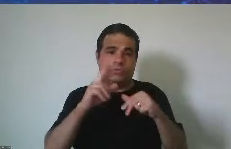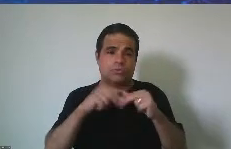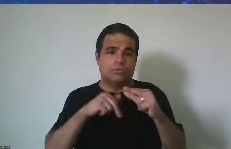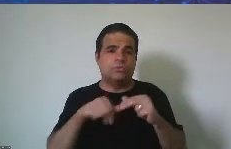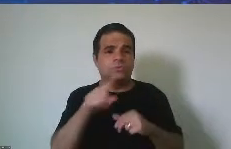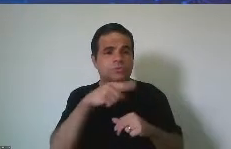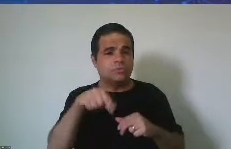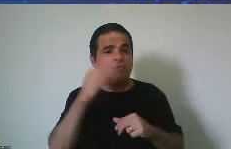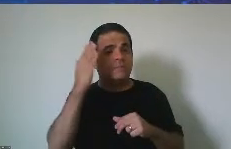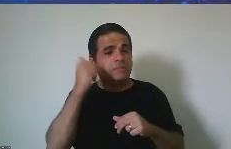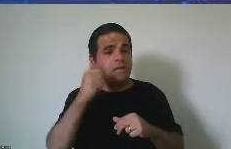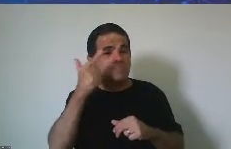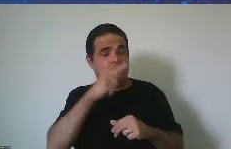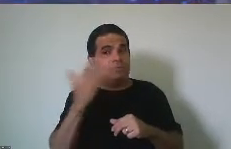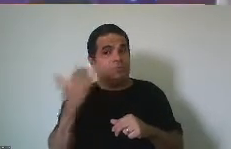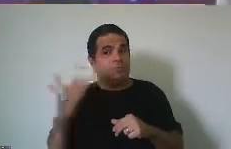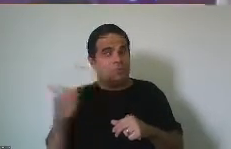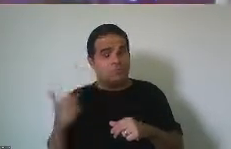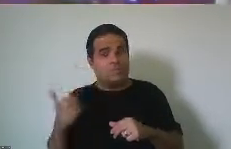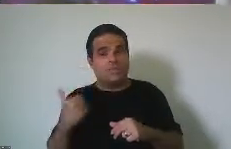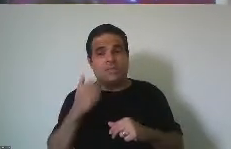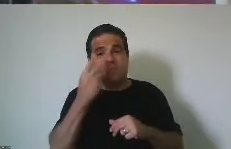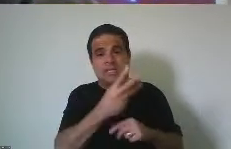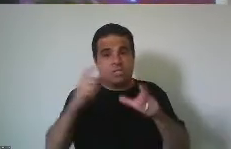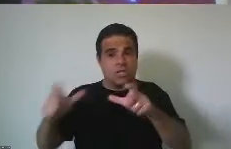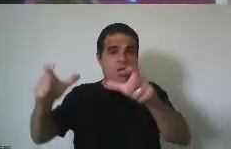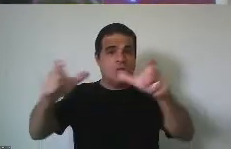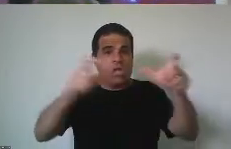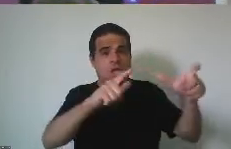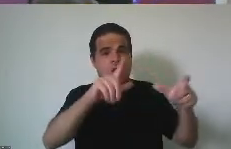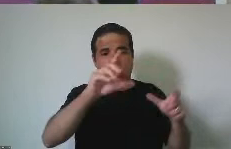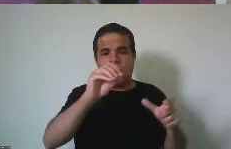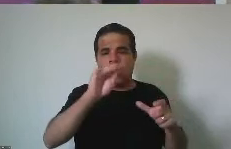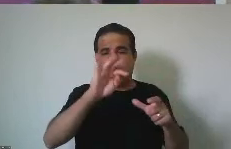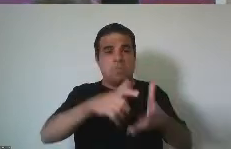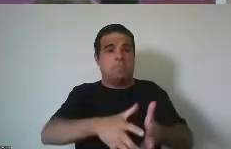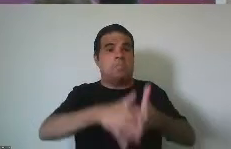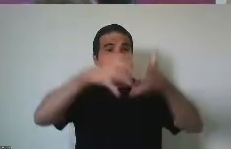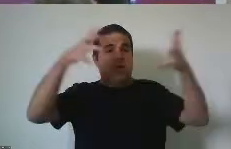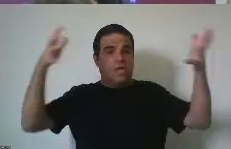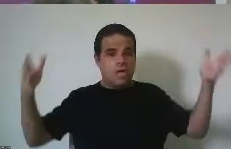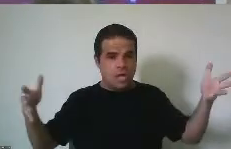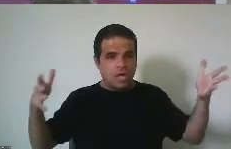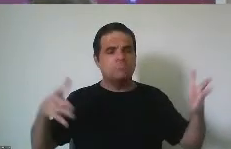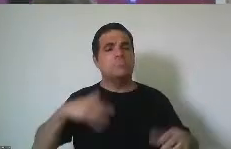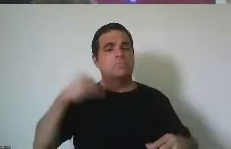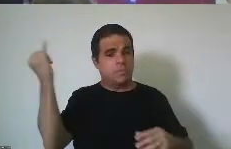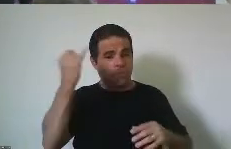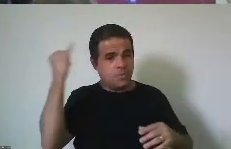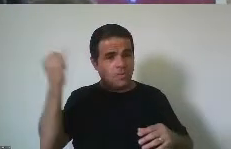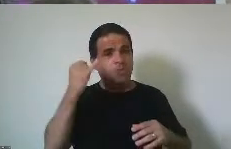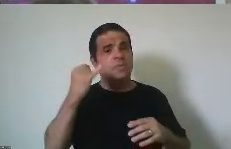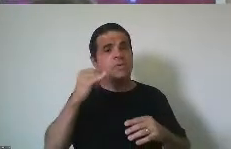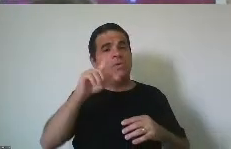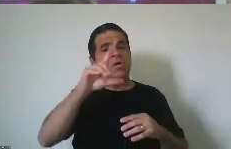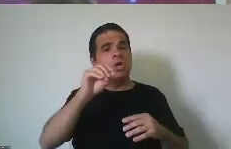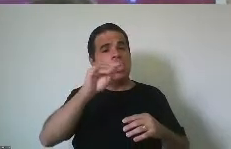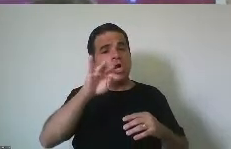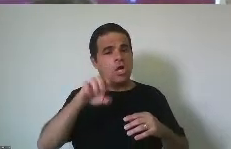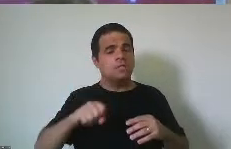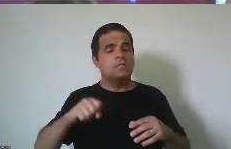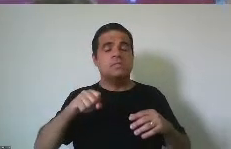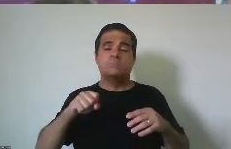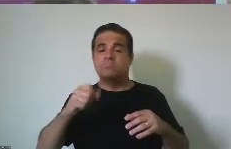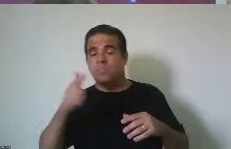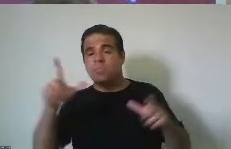conseguimos arrematar 13 lotes dos lotes maiores do tamanho bem importante um lote um pouquinho menor